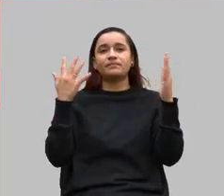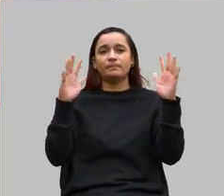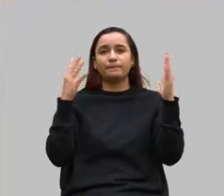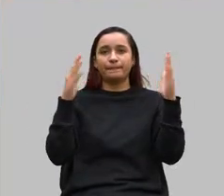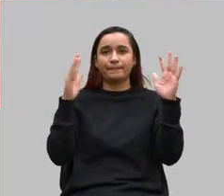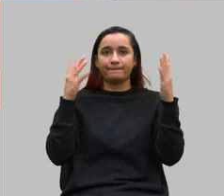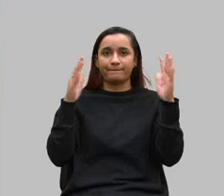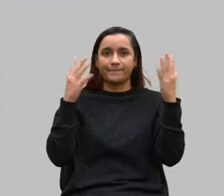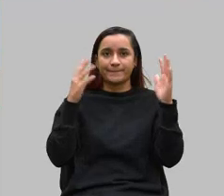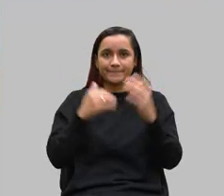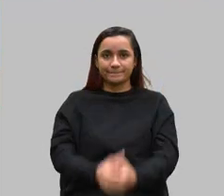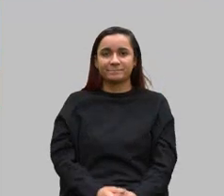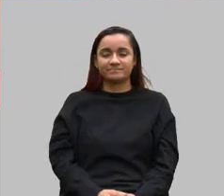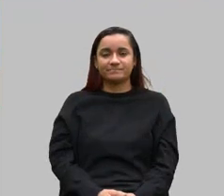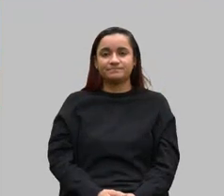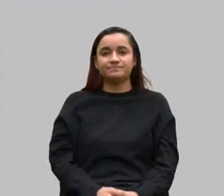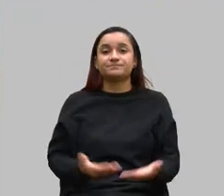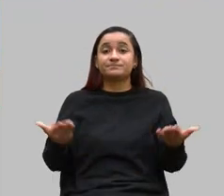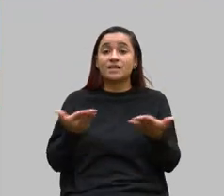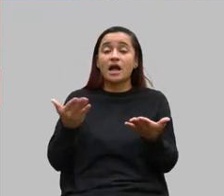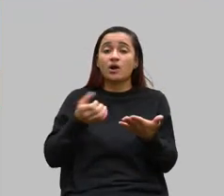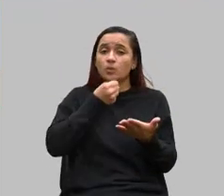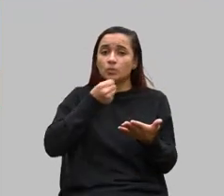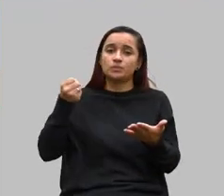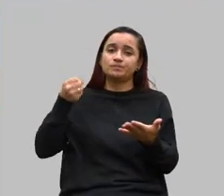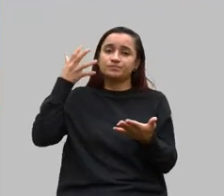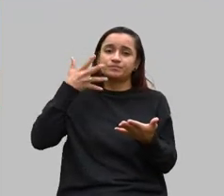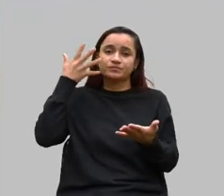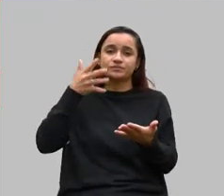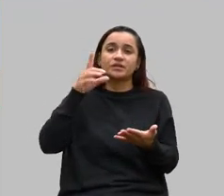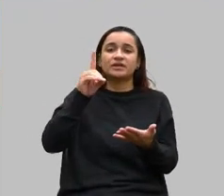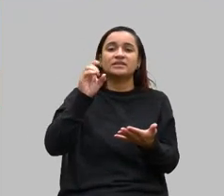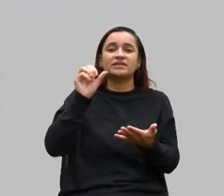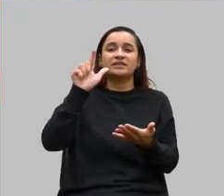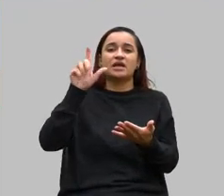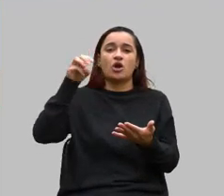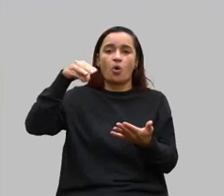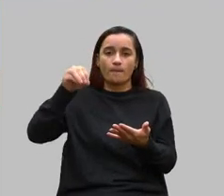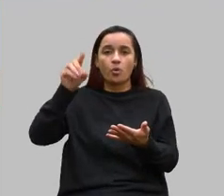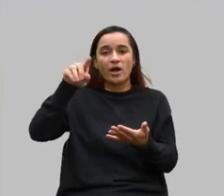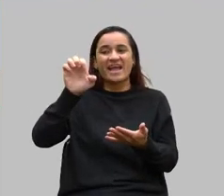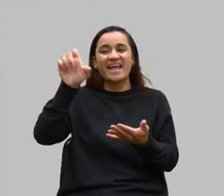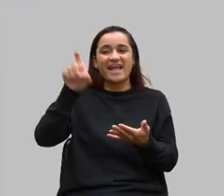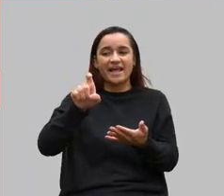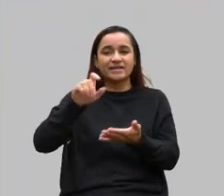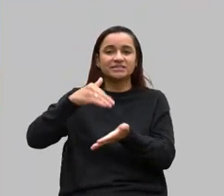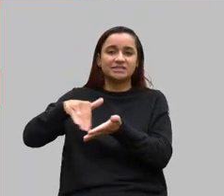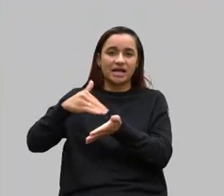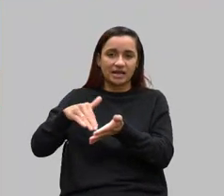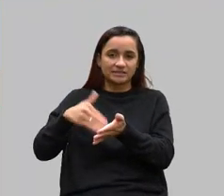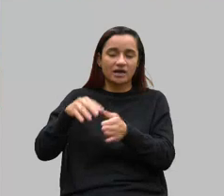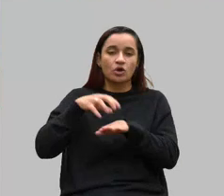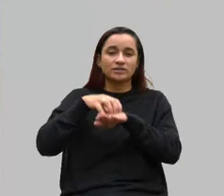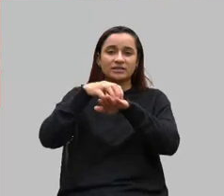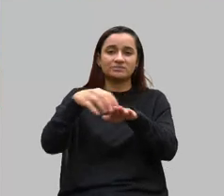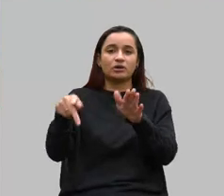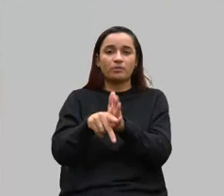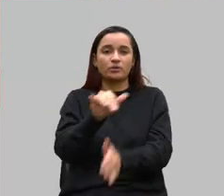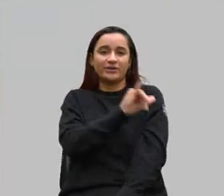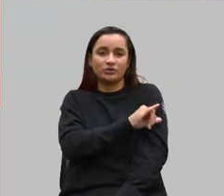obrigado ouviremos agora senho ex-secretário de transpor do Estado do Rio